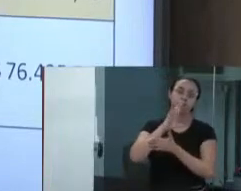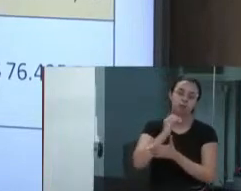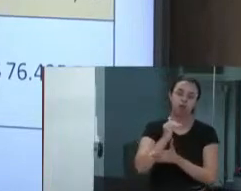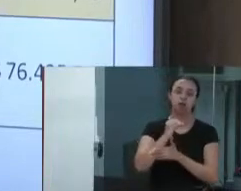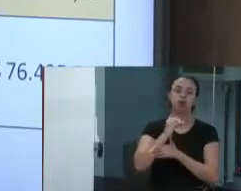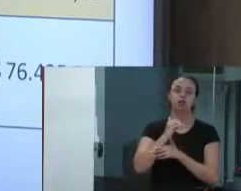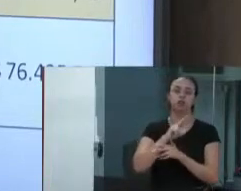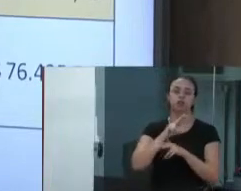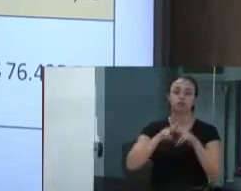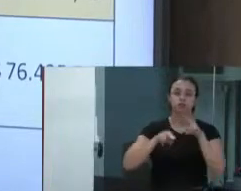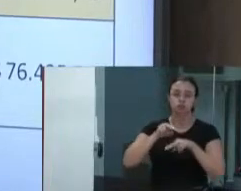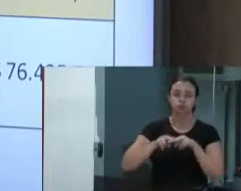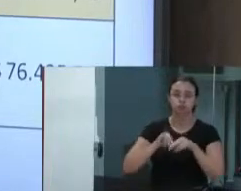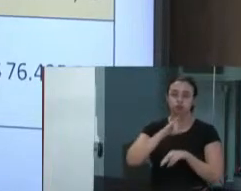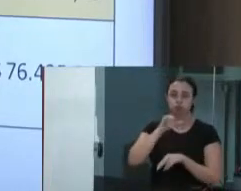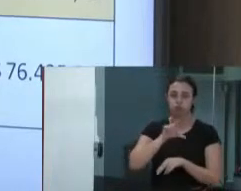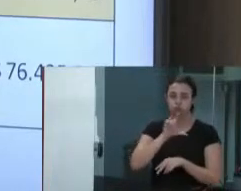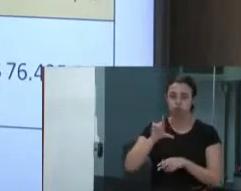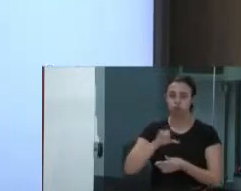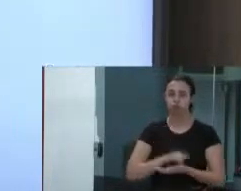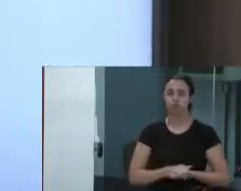para as instituições até esse momento.